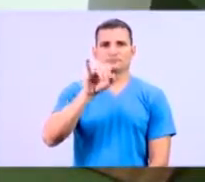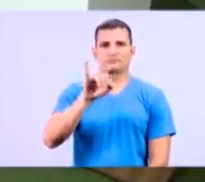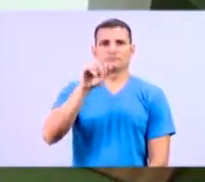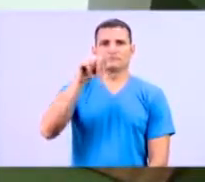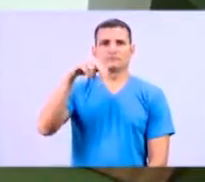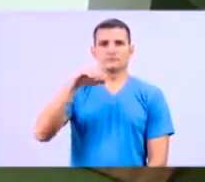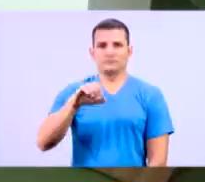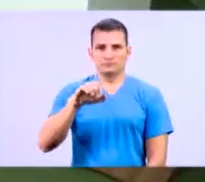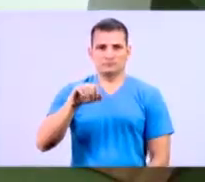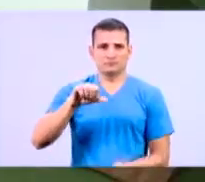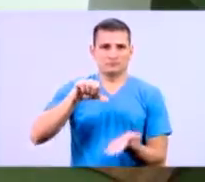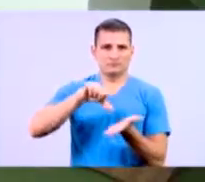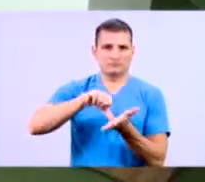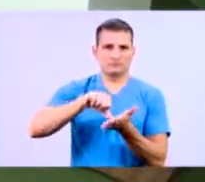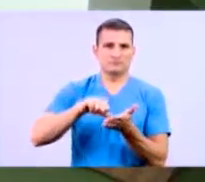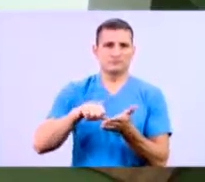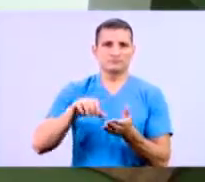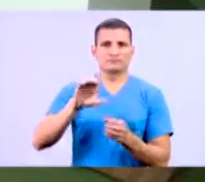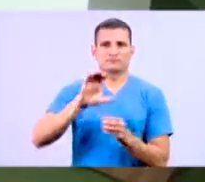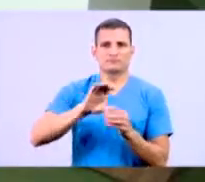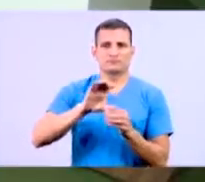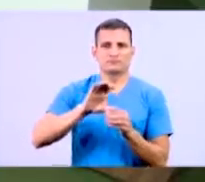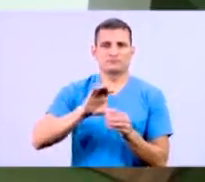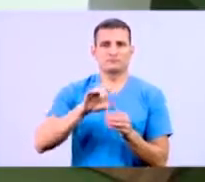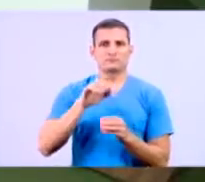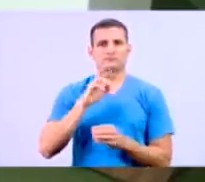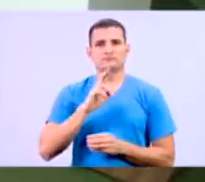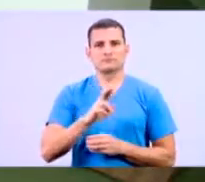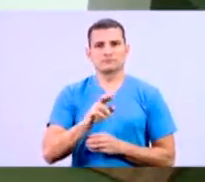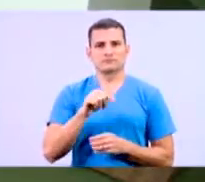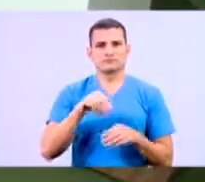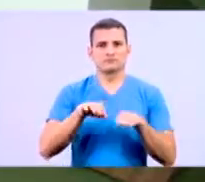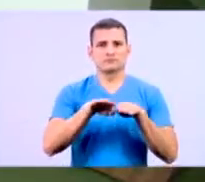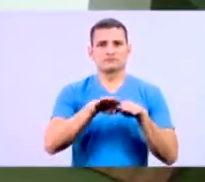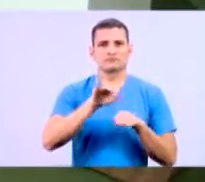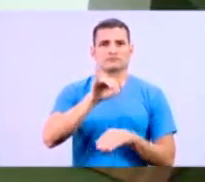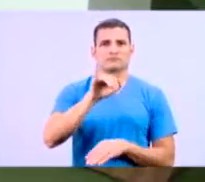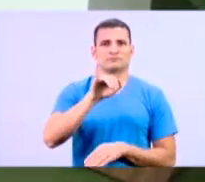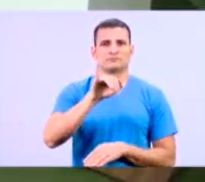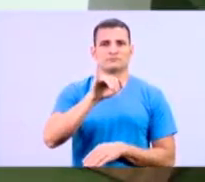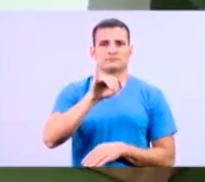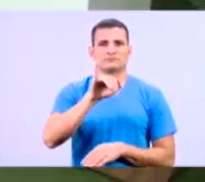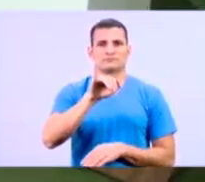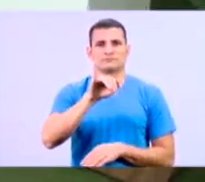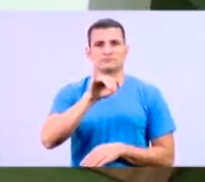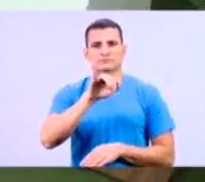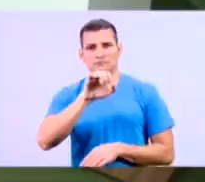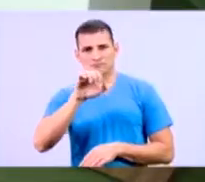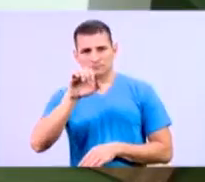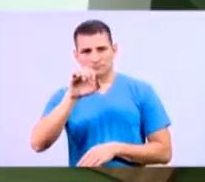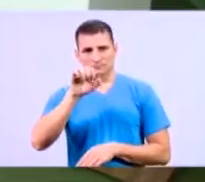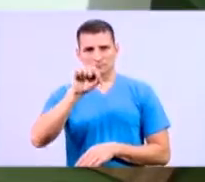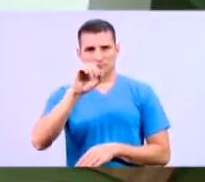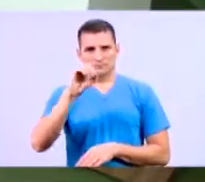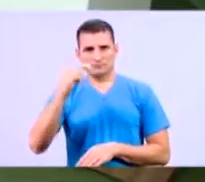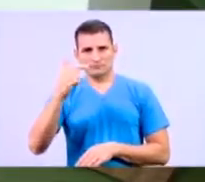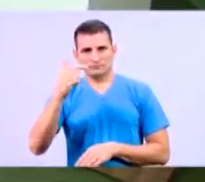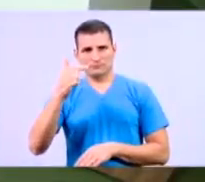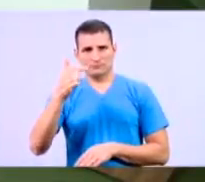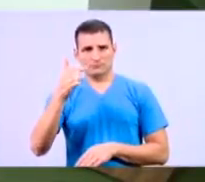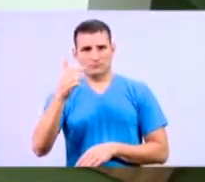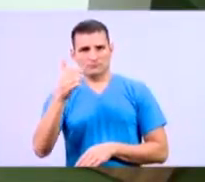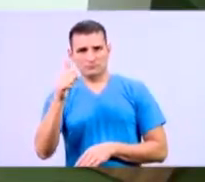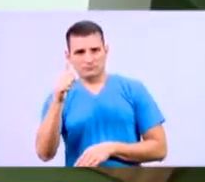ela respondeu que é o padrão do I3E 802.11G e o 1000